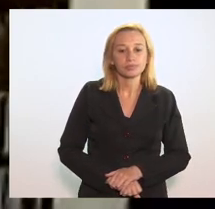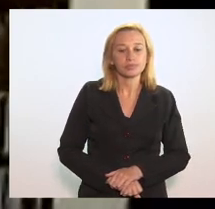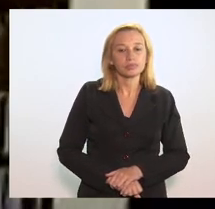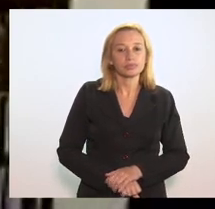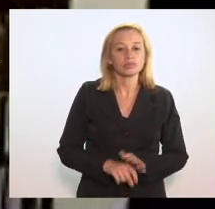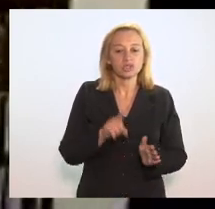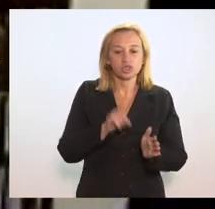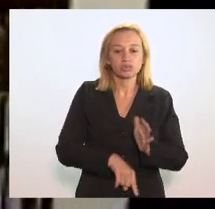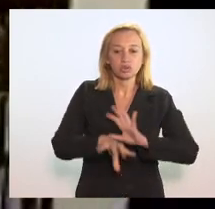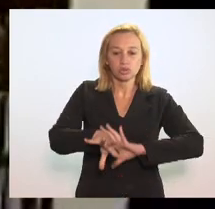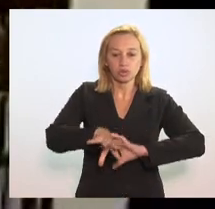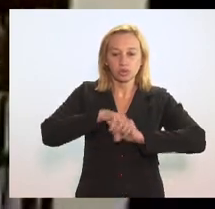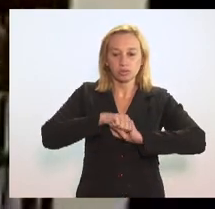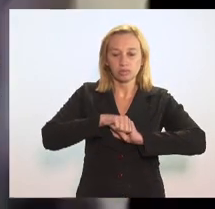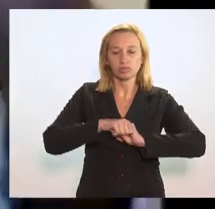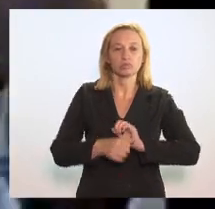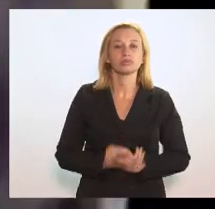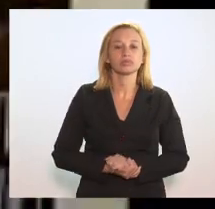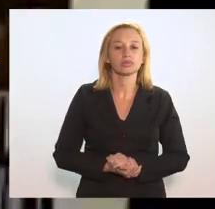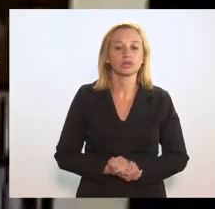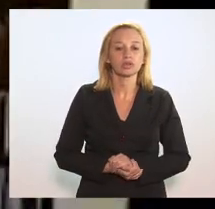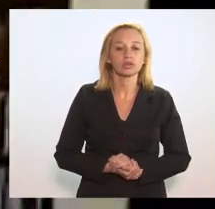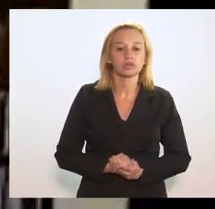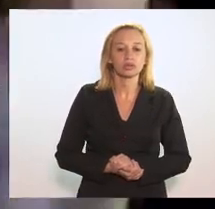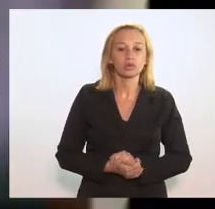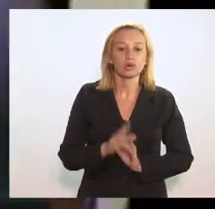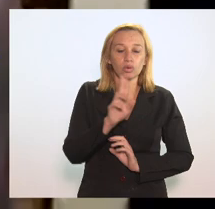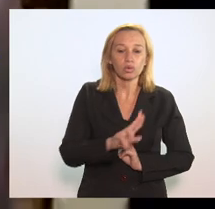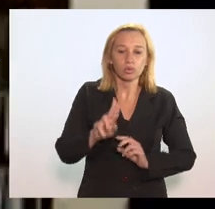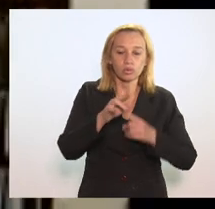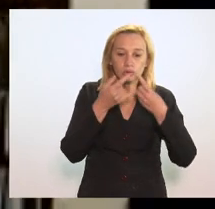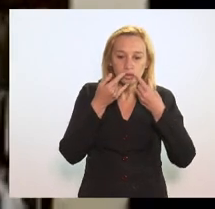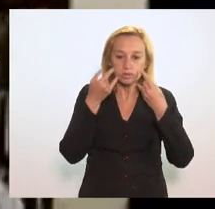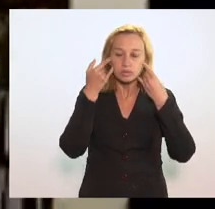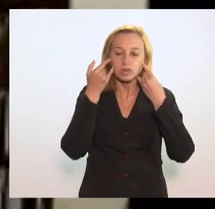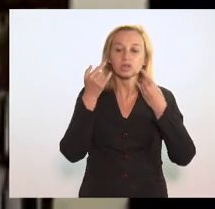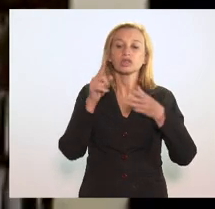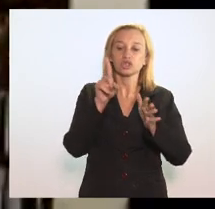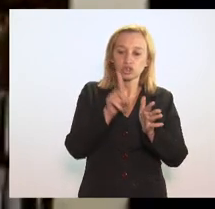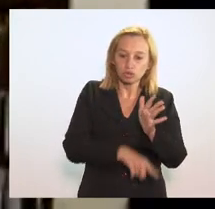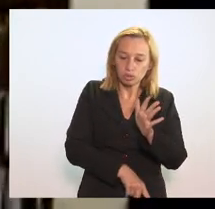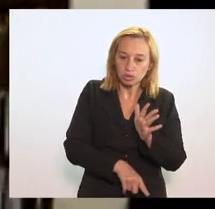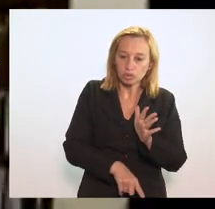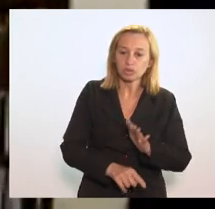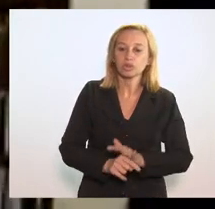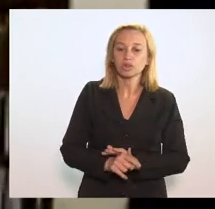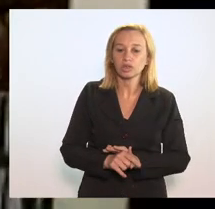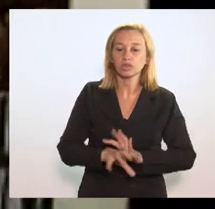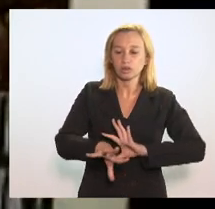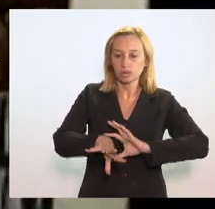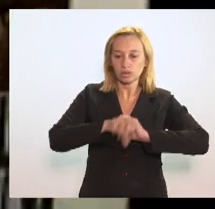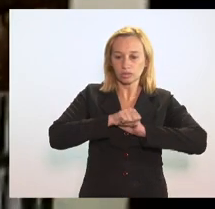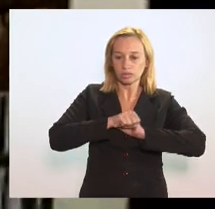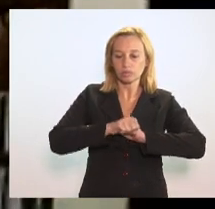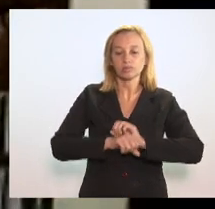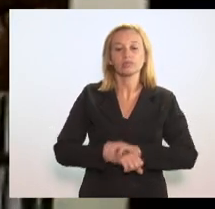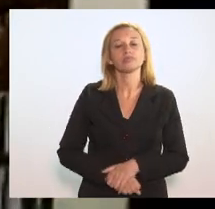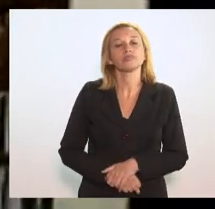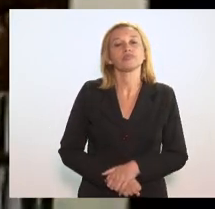propagação da infecção. O uso da máscara reduz a propagação da